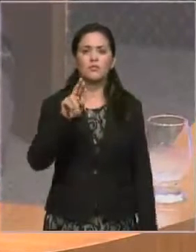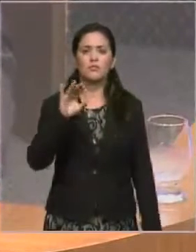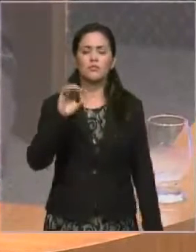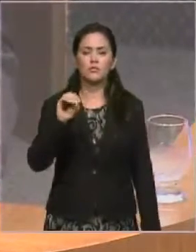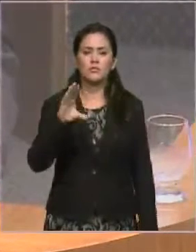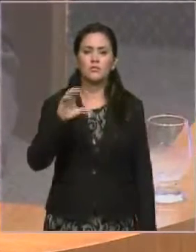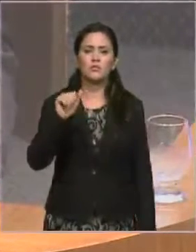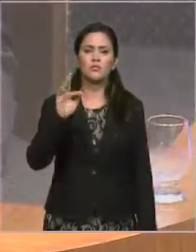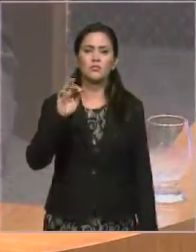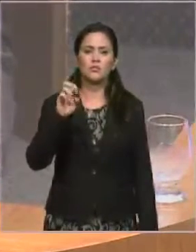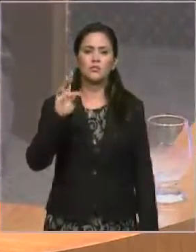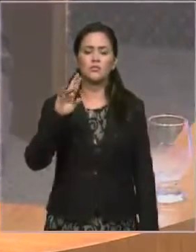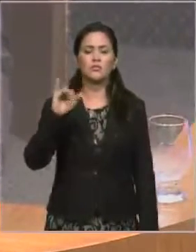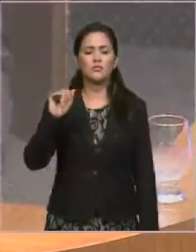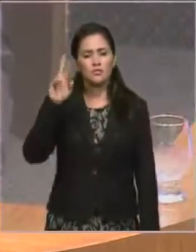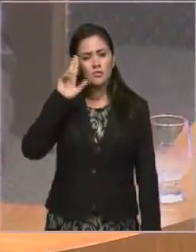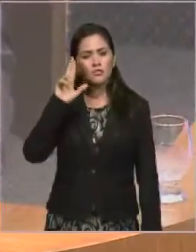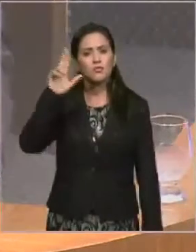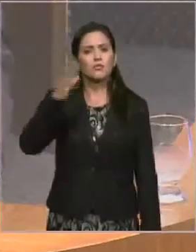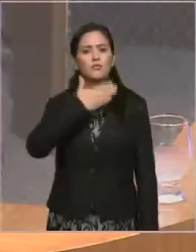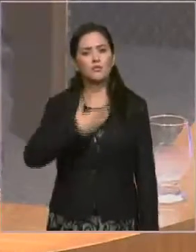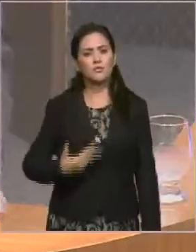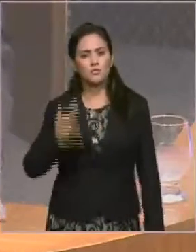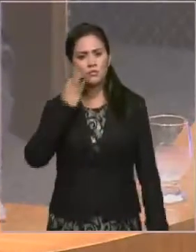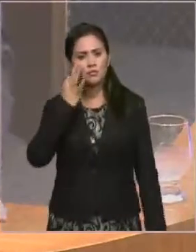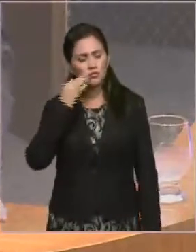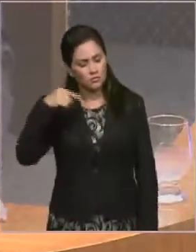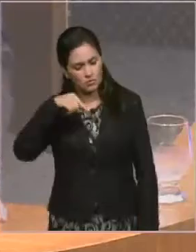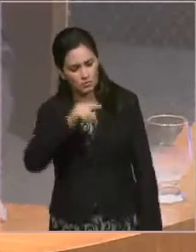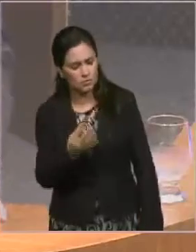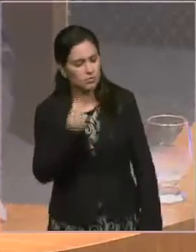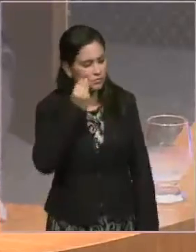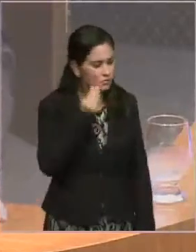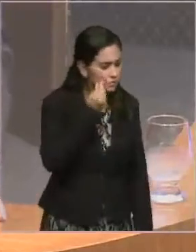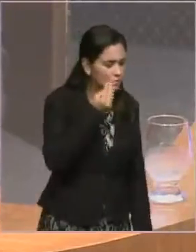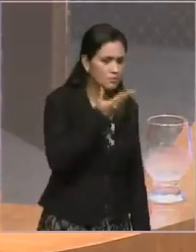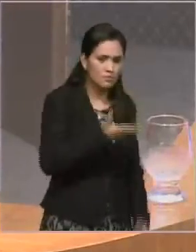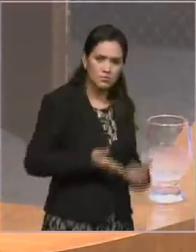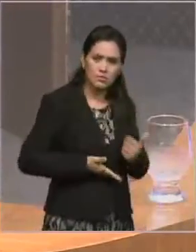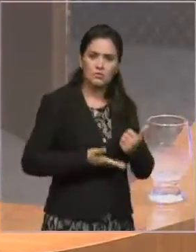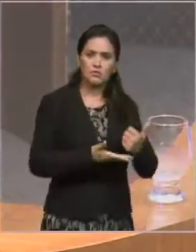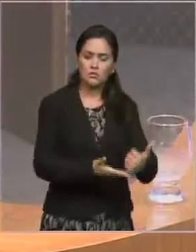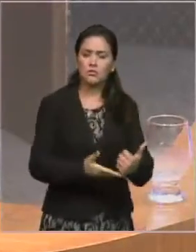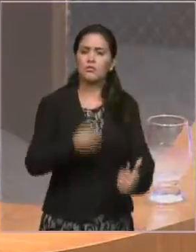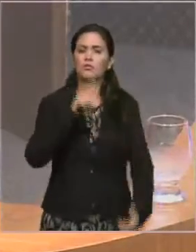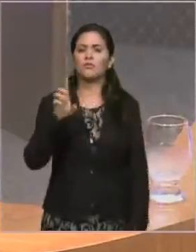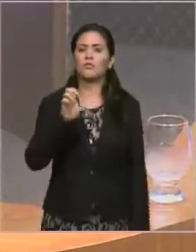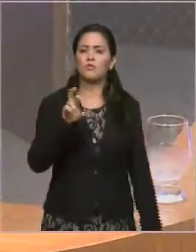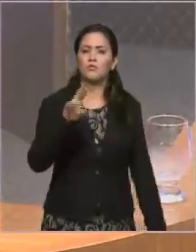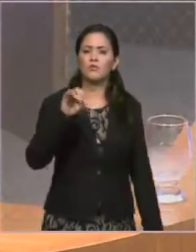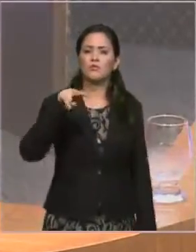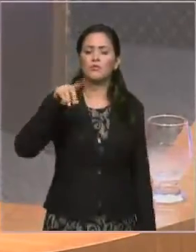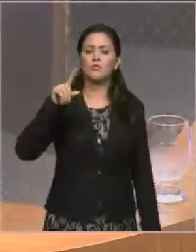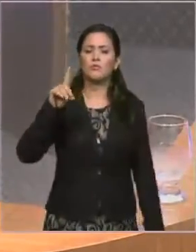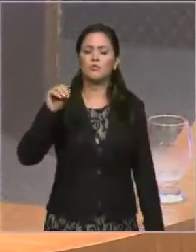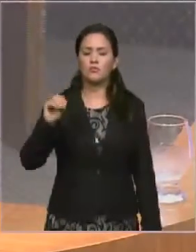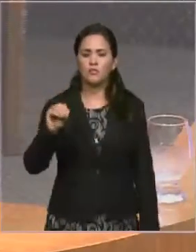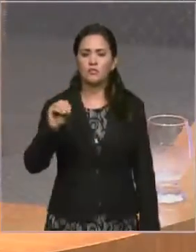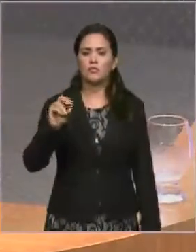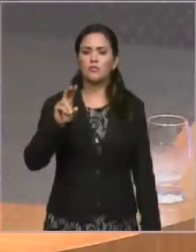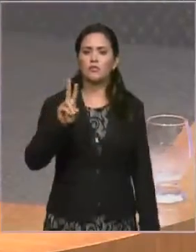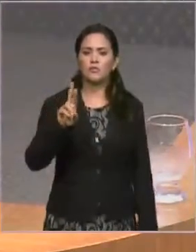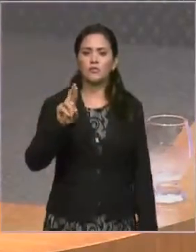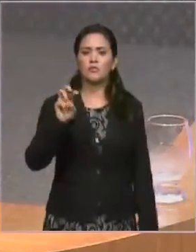Dino, deputado Glaubert Coutrin, os deputados federais o Everton Rocha, Zé Reinaldo, Rubens Pereira Júnior, pelo lado do